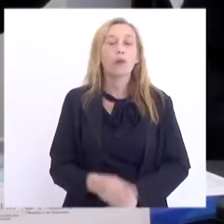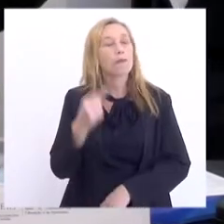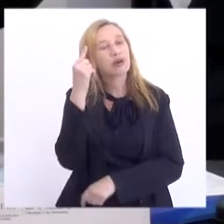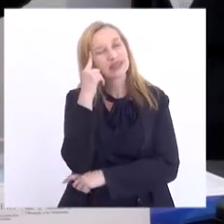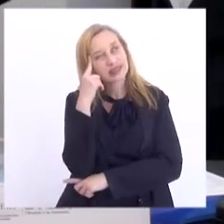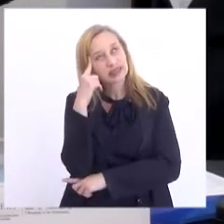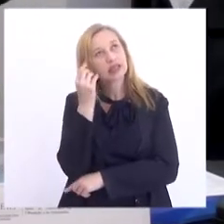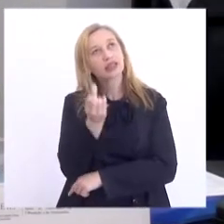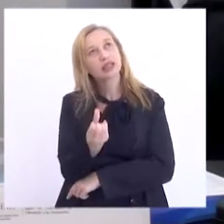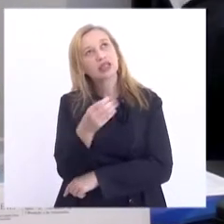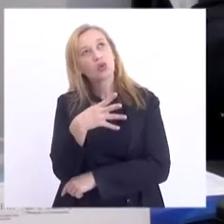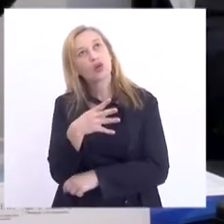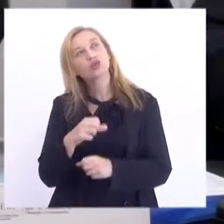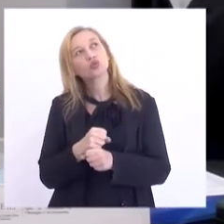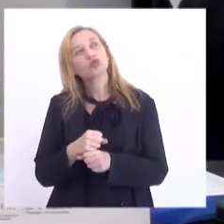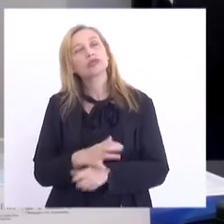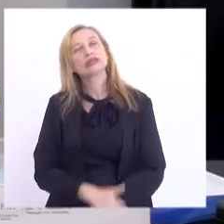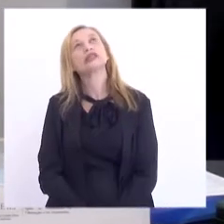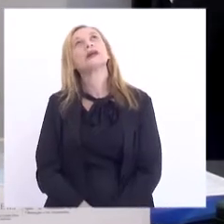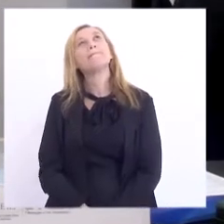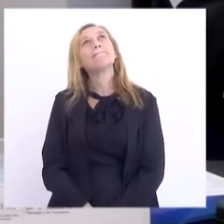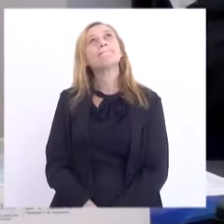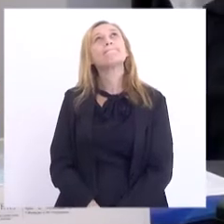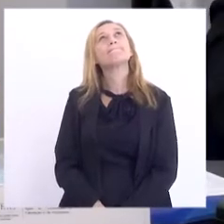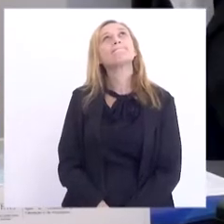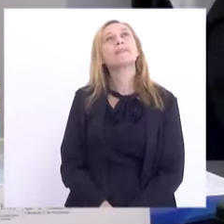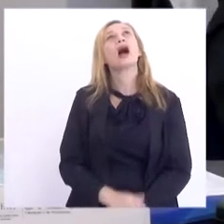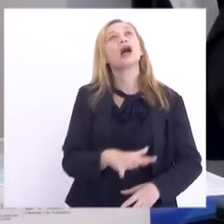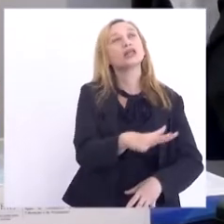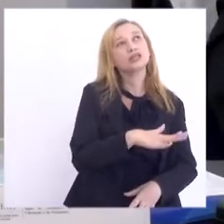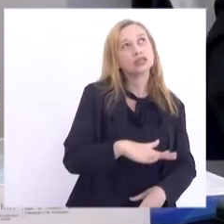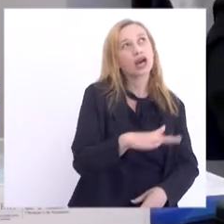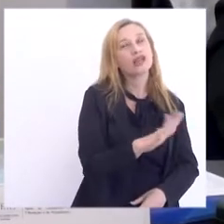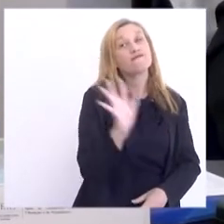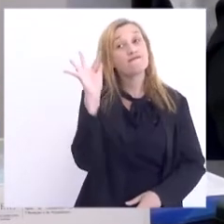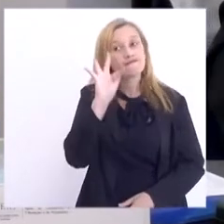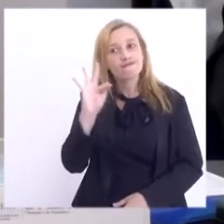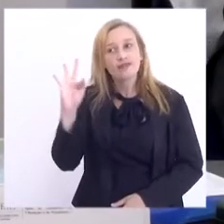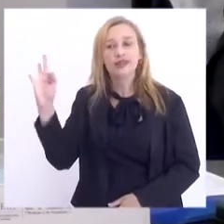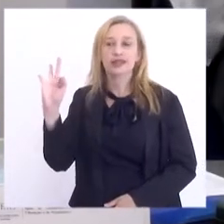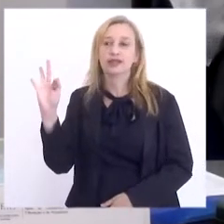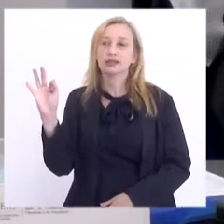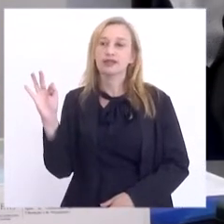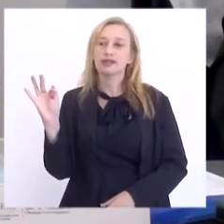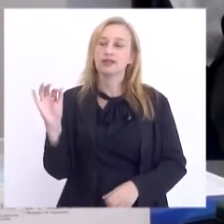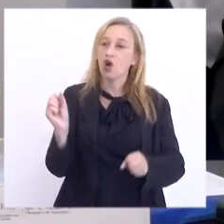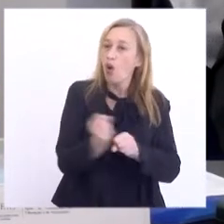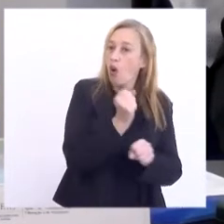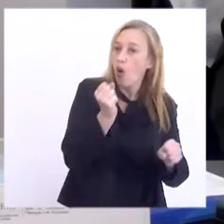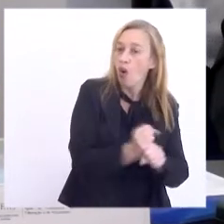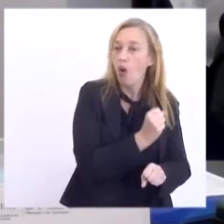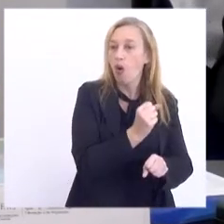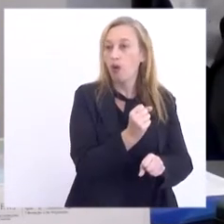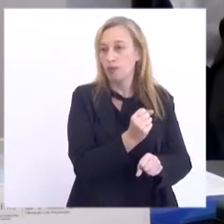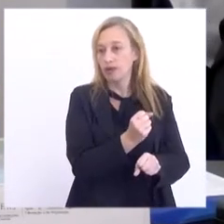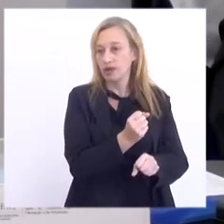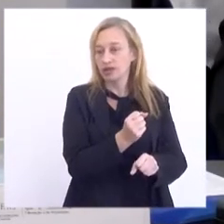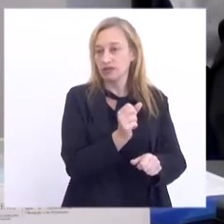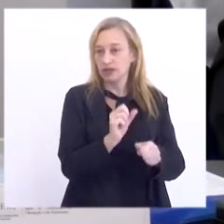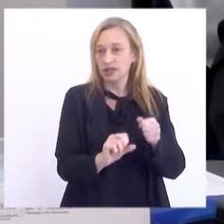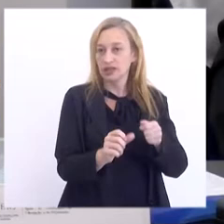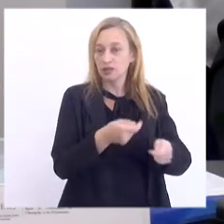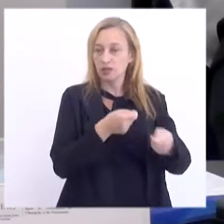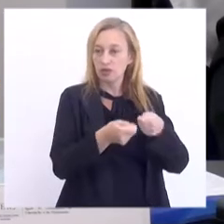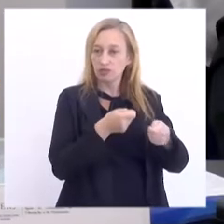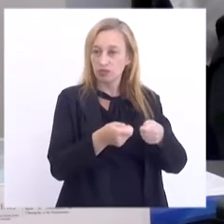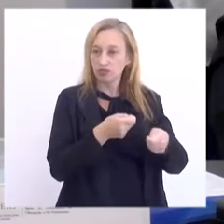foi pensado 64 as unidades federativas faziam muitas obras por administração direta